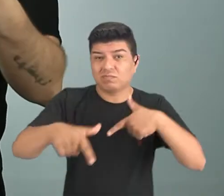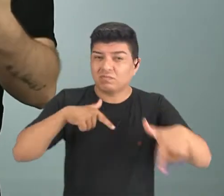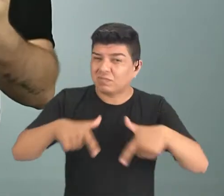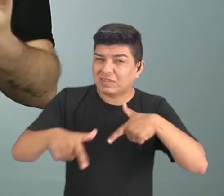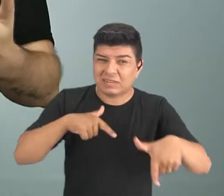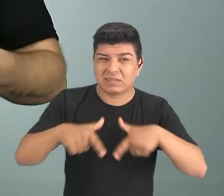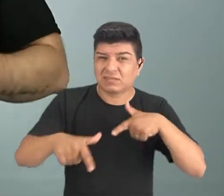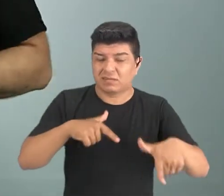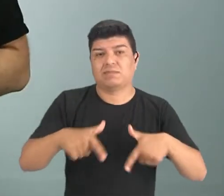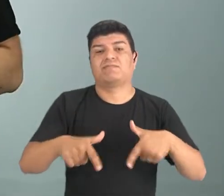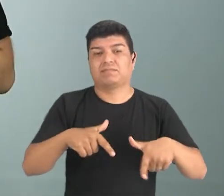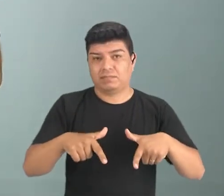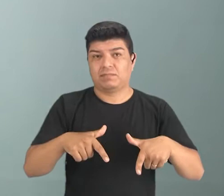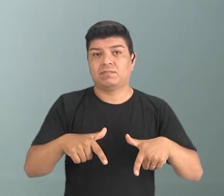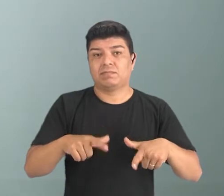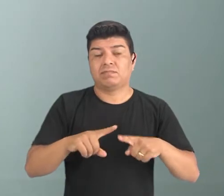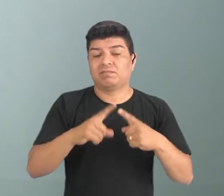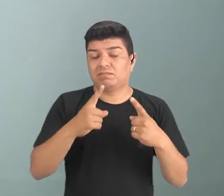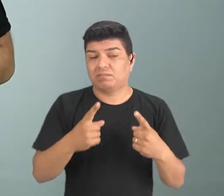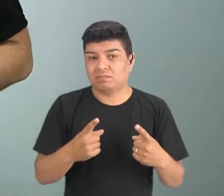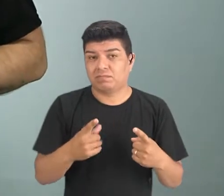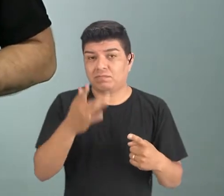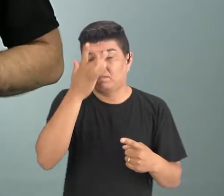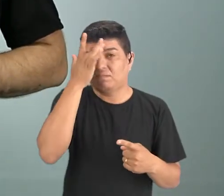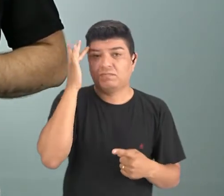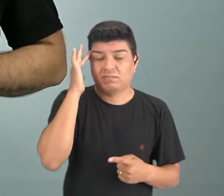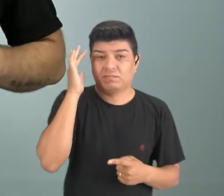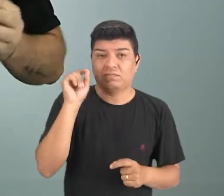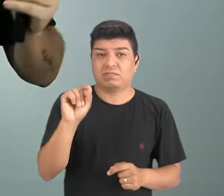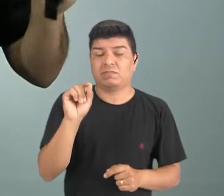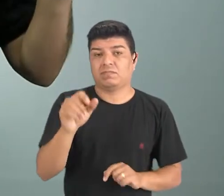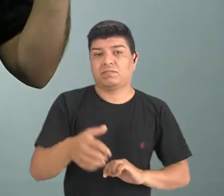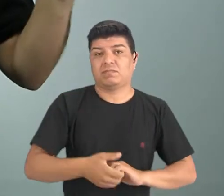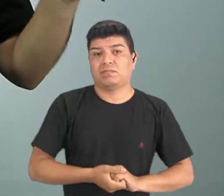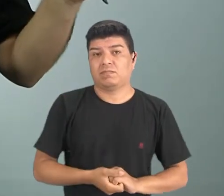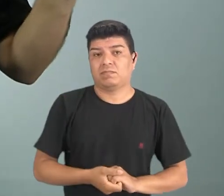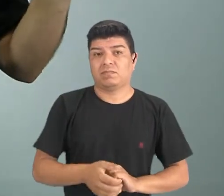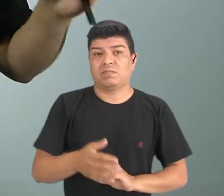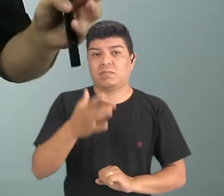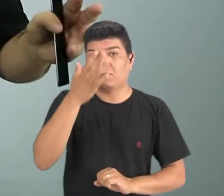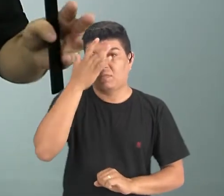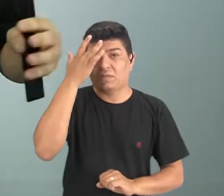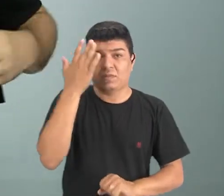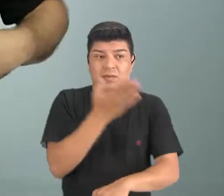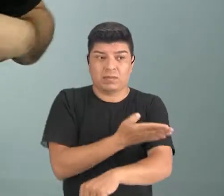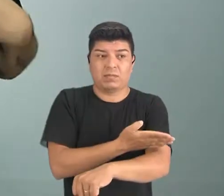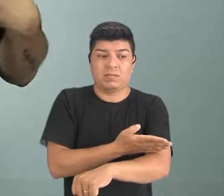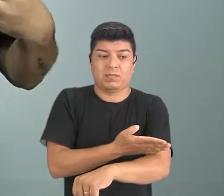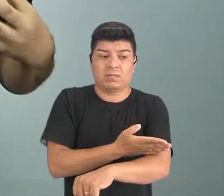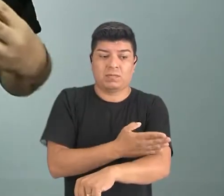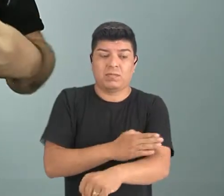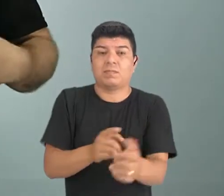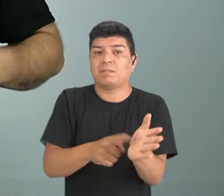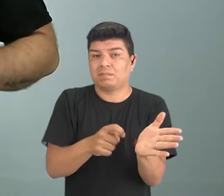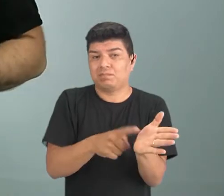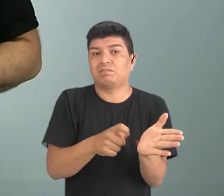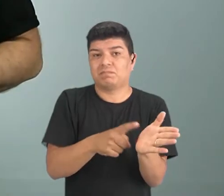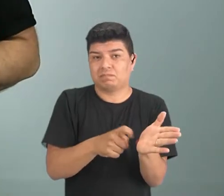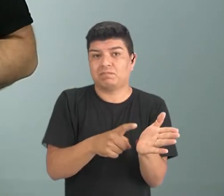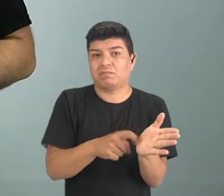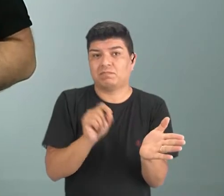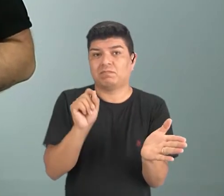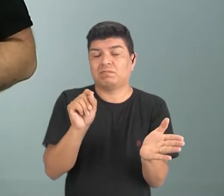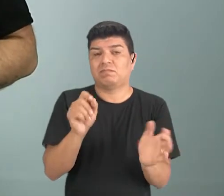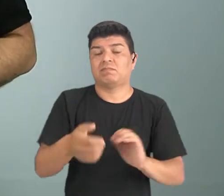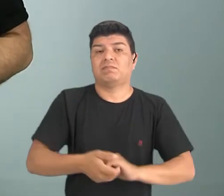seu dono. E, infelizmente, as pessoas, né, os brancos da época, os senhores, né,